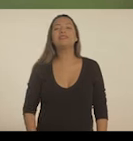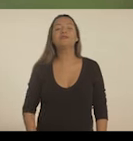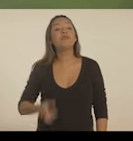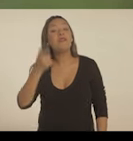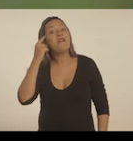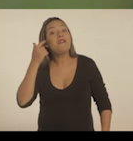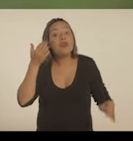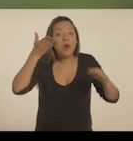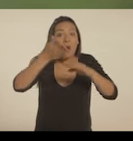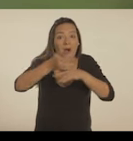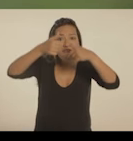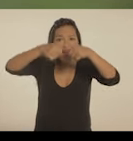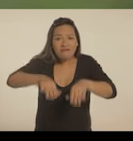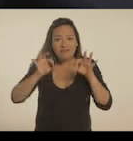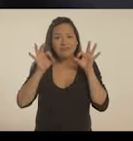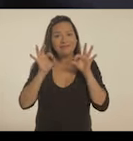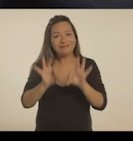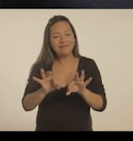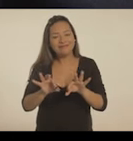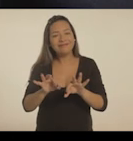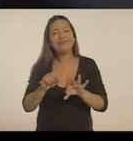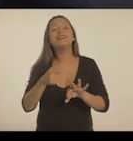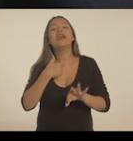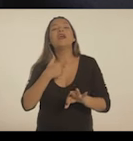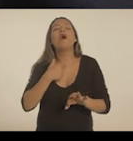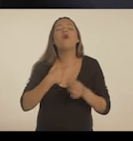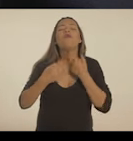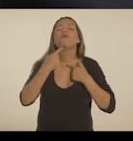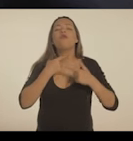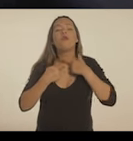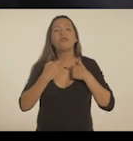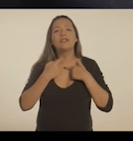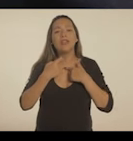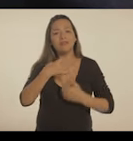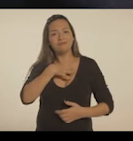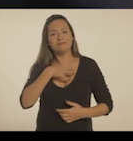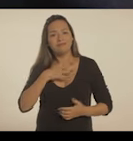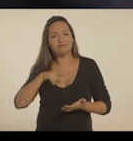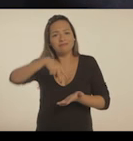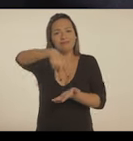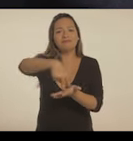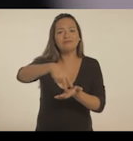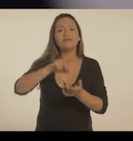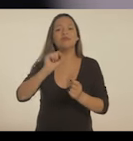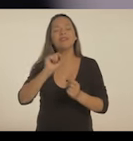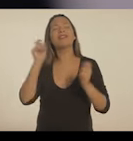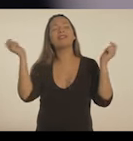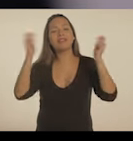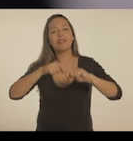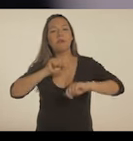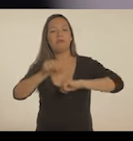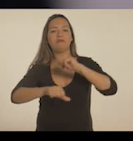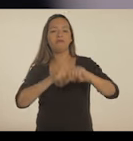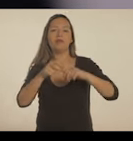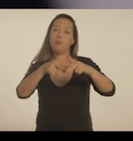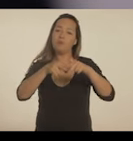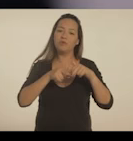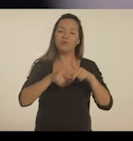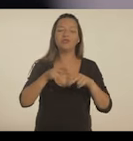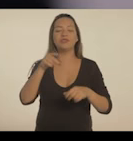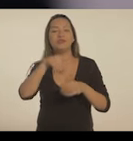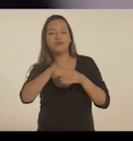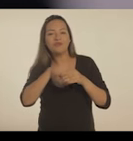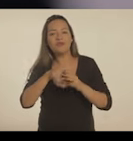50. Que ele venha e fique. O que me mobilizou estar aqui foi acreditar. A gente pode mudar essa